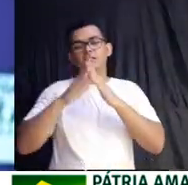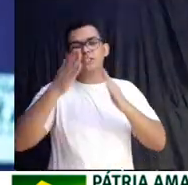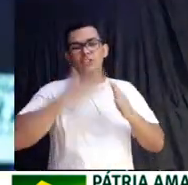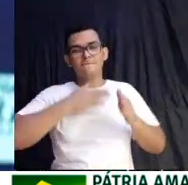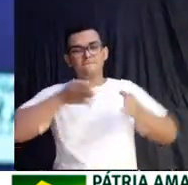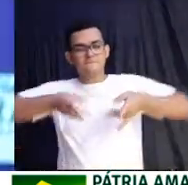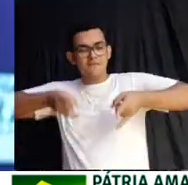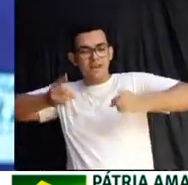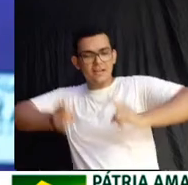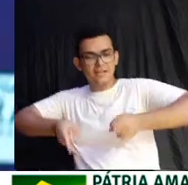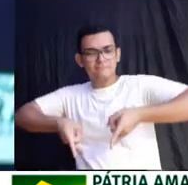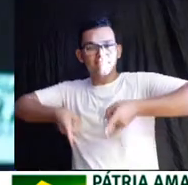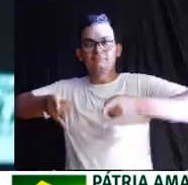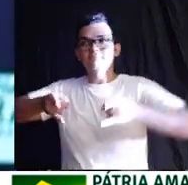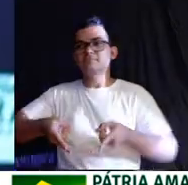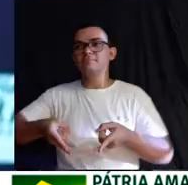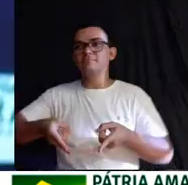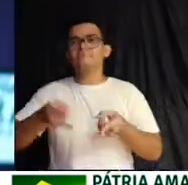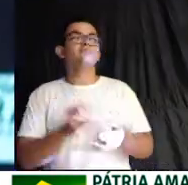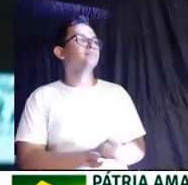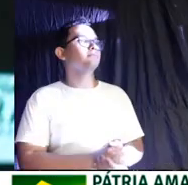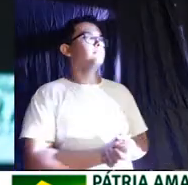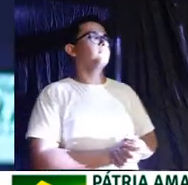bonito se engana.